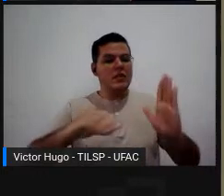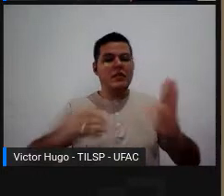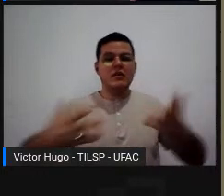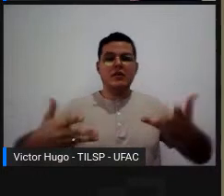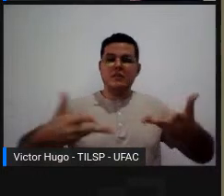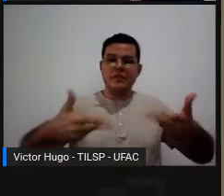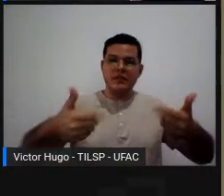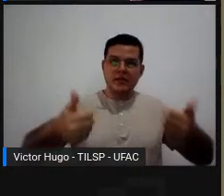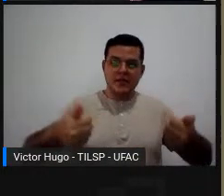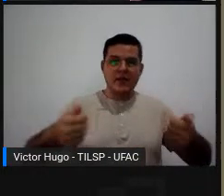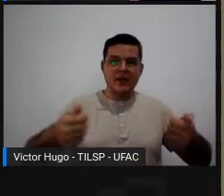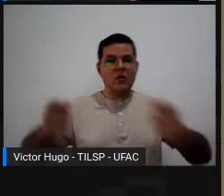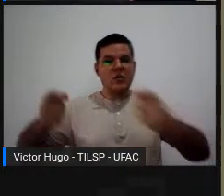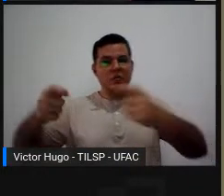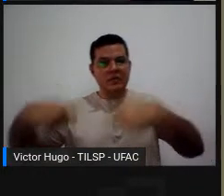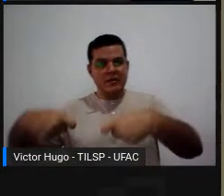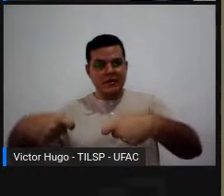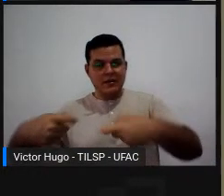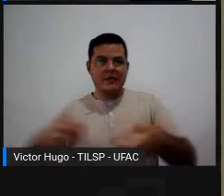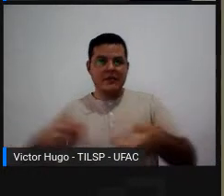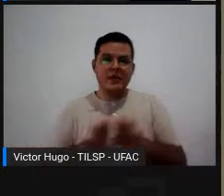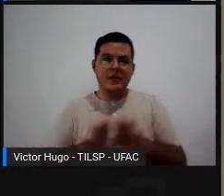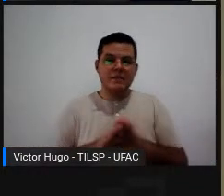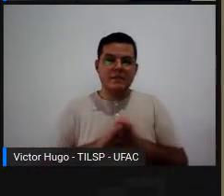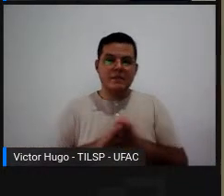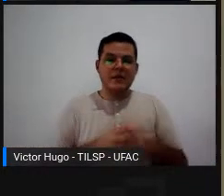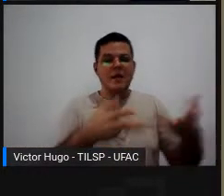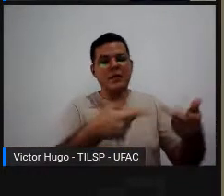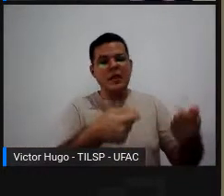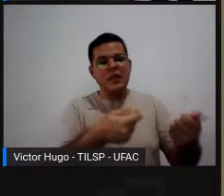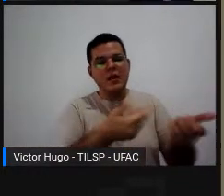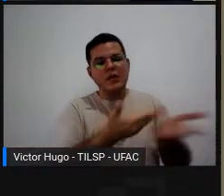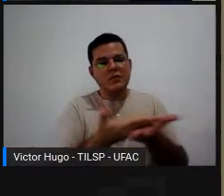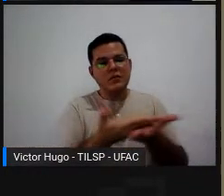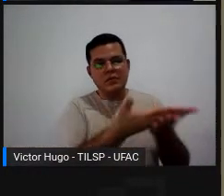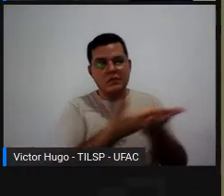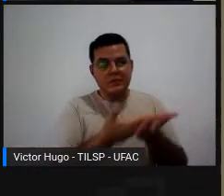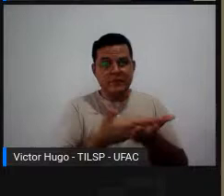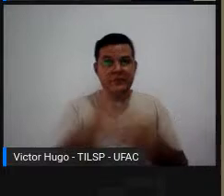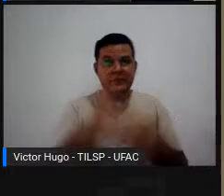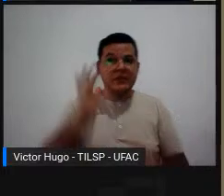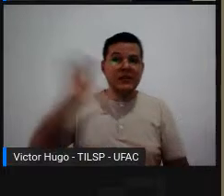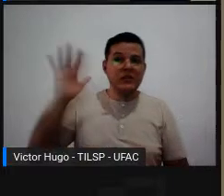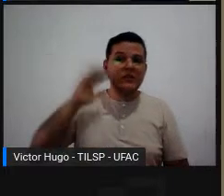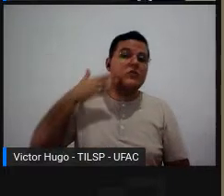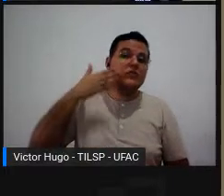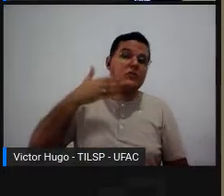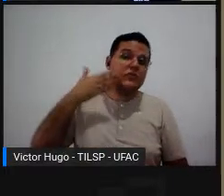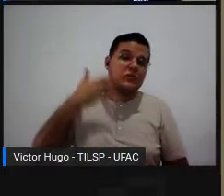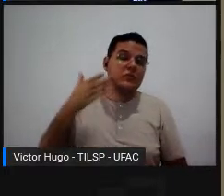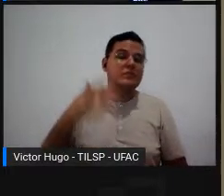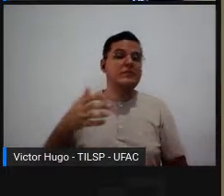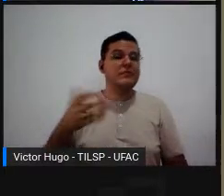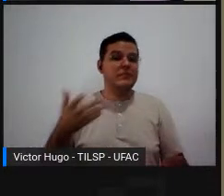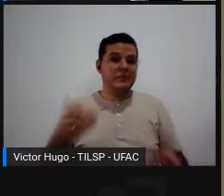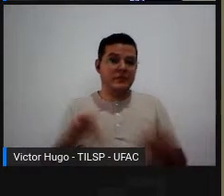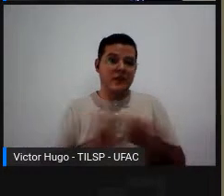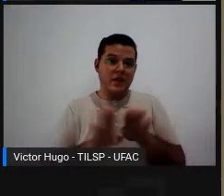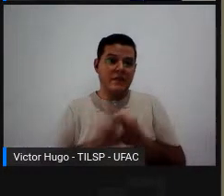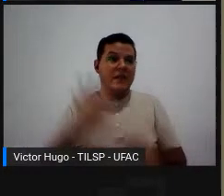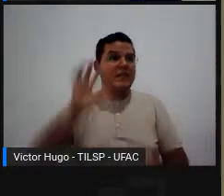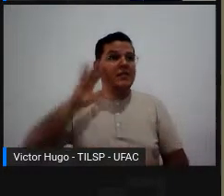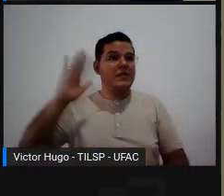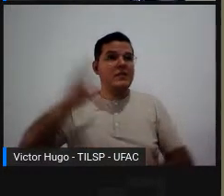competência, o modelo de habilidade de estudo, as teorias do discurso, as teorias enunciativas discursivas estão presentes nos